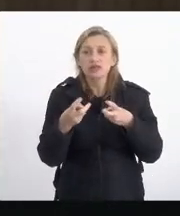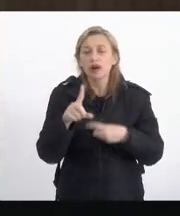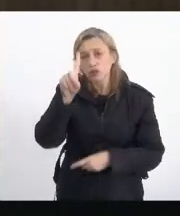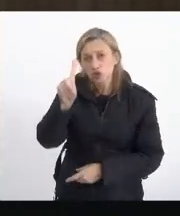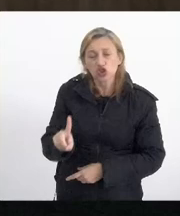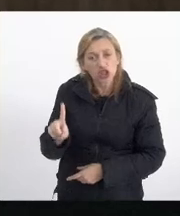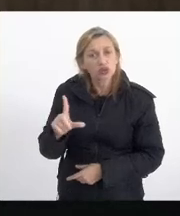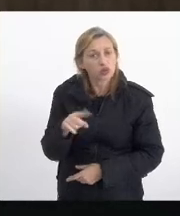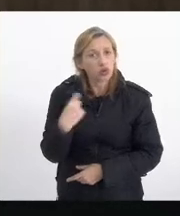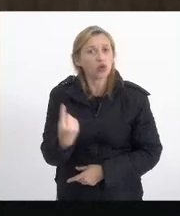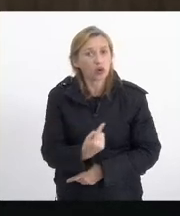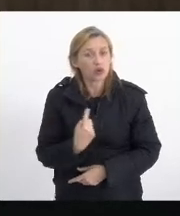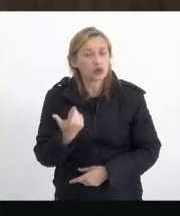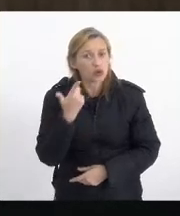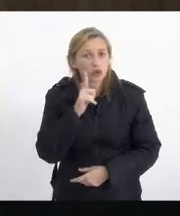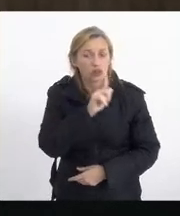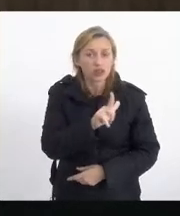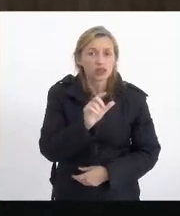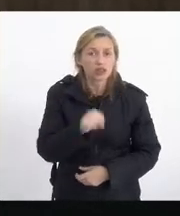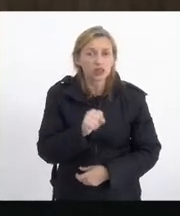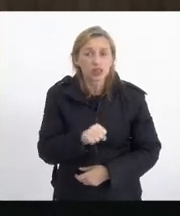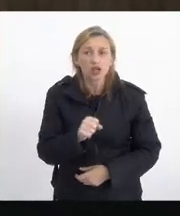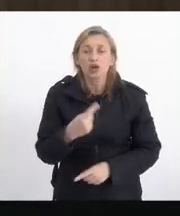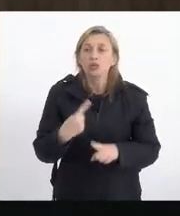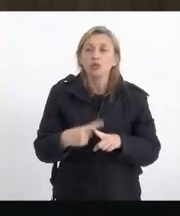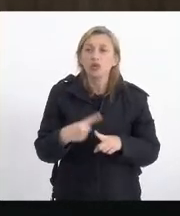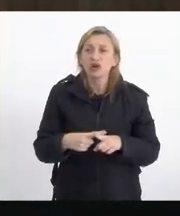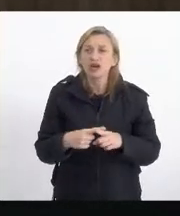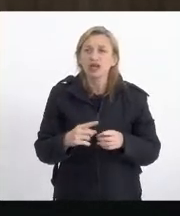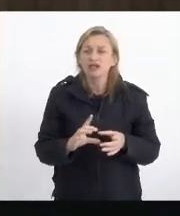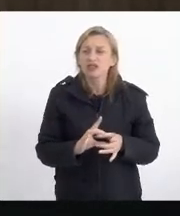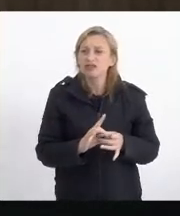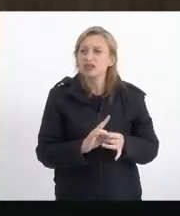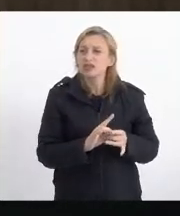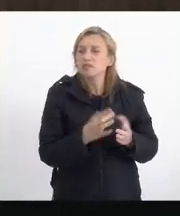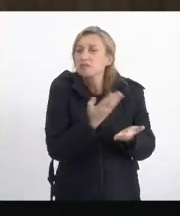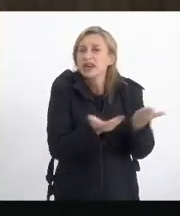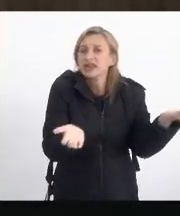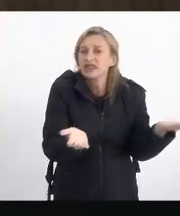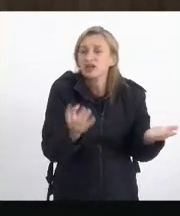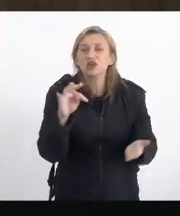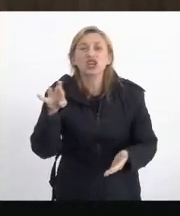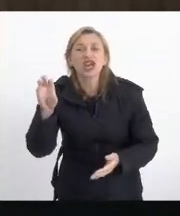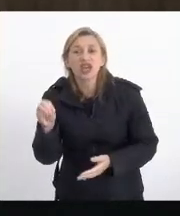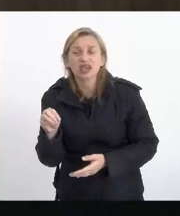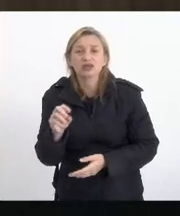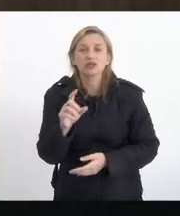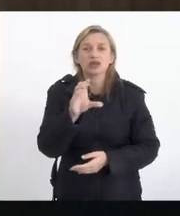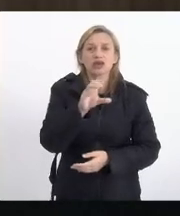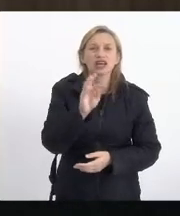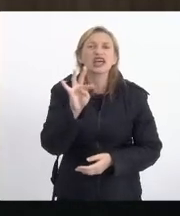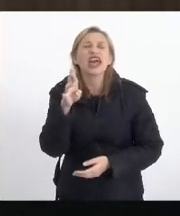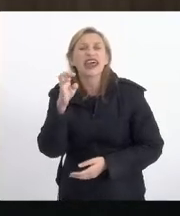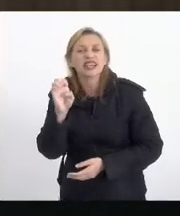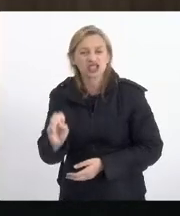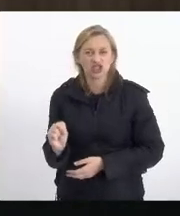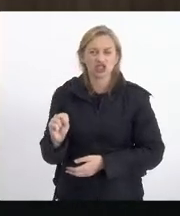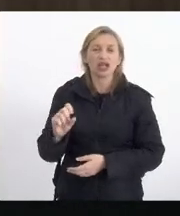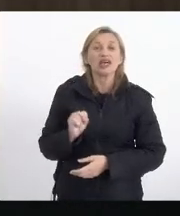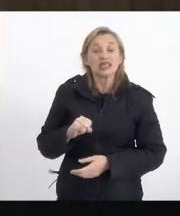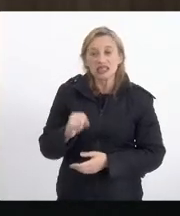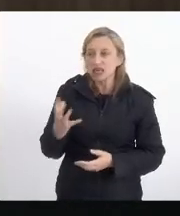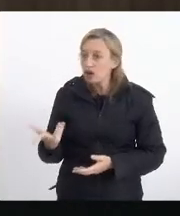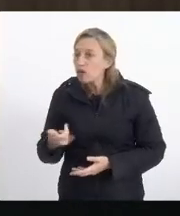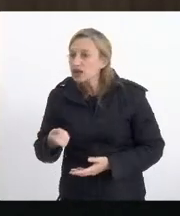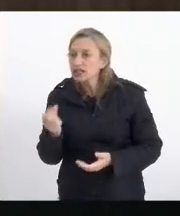direito que nós temos, fora conquistado. E por que deveremos abrir mão de triênio? Por que deveremos abrir mão de grete? Se a paridade,